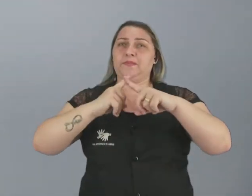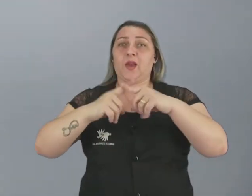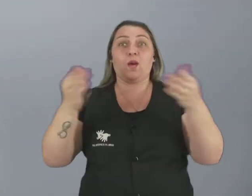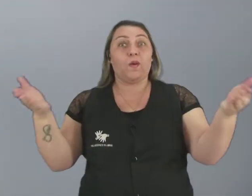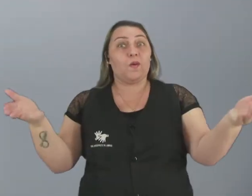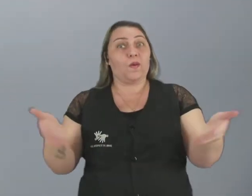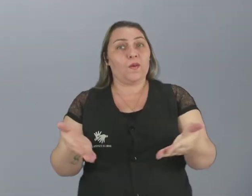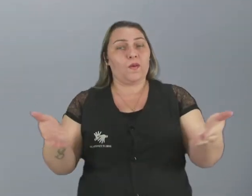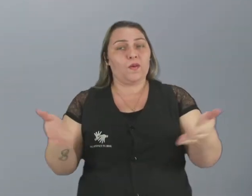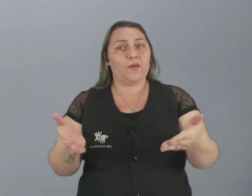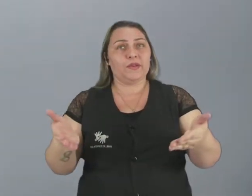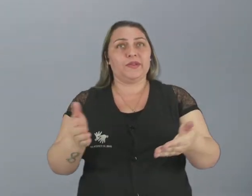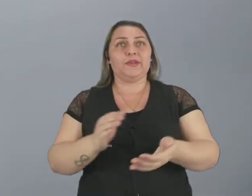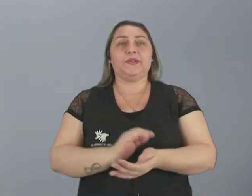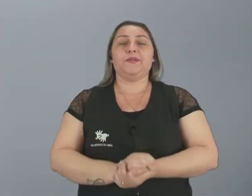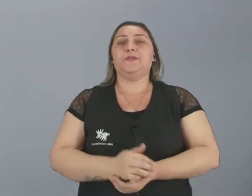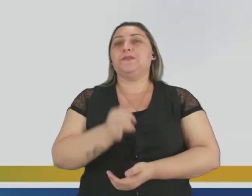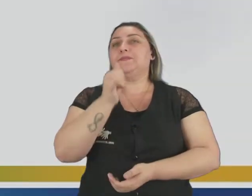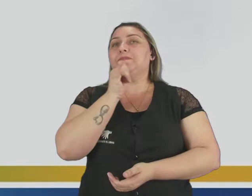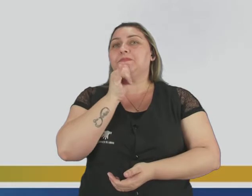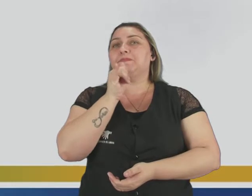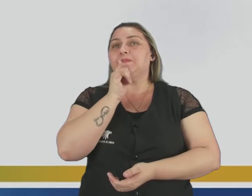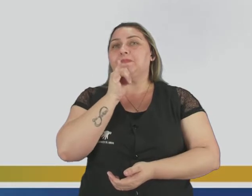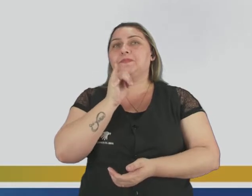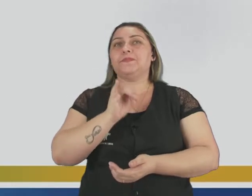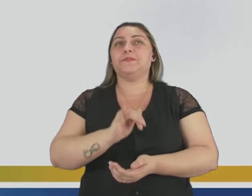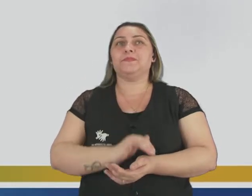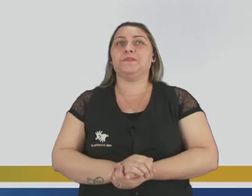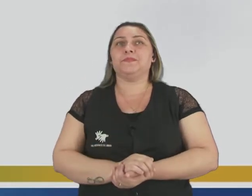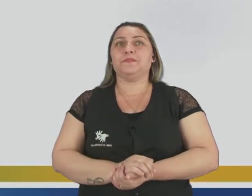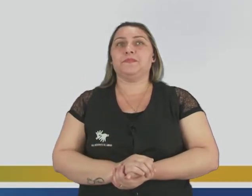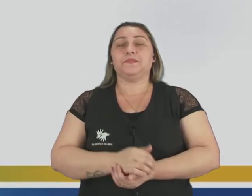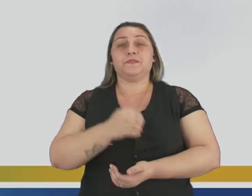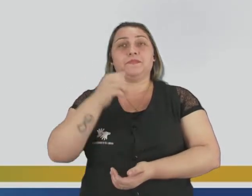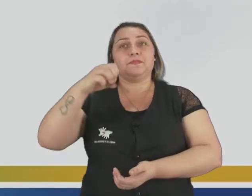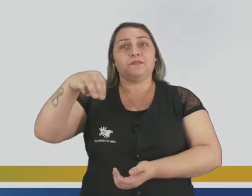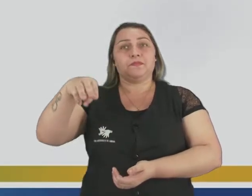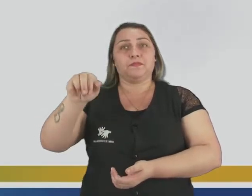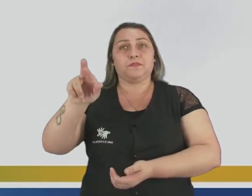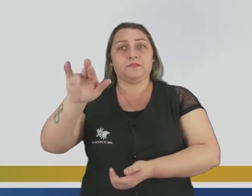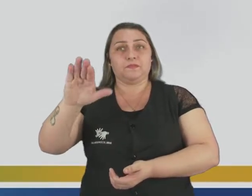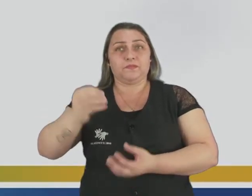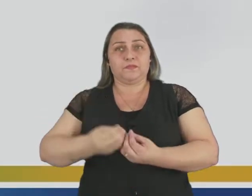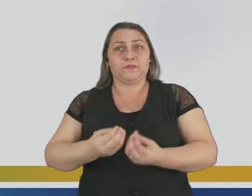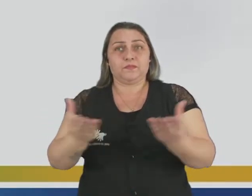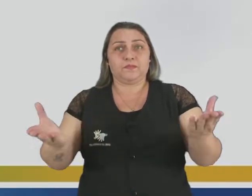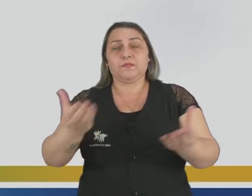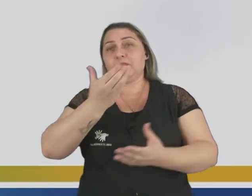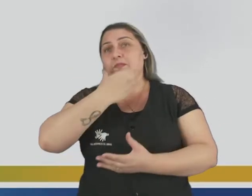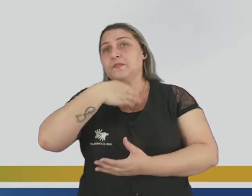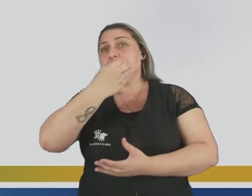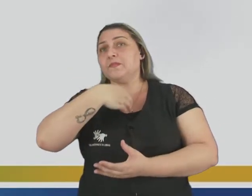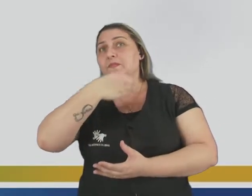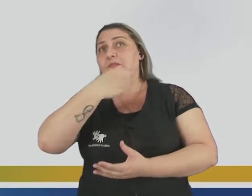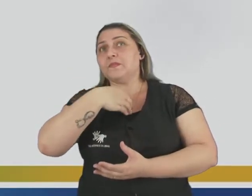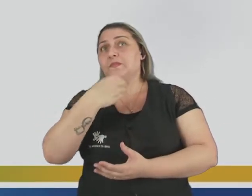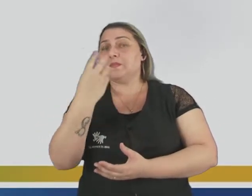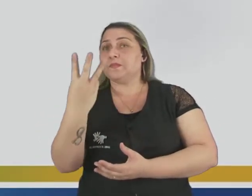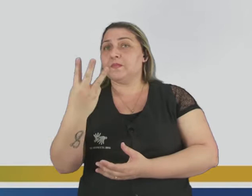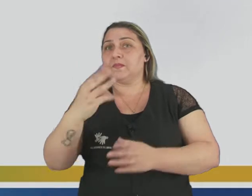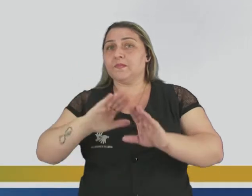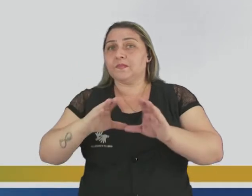multiplicação hoje. Olha só esse exemplo. Maria distribuiu maçãs em